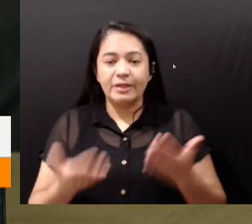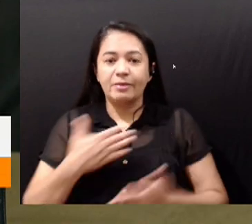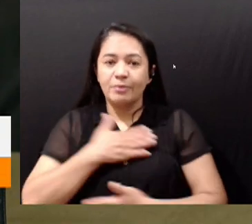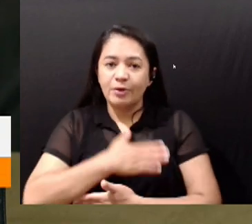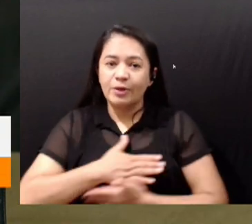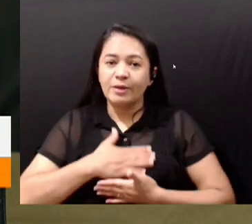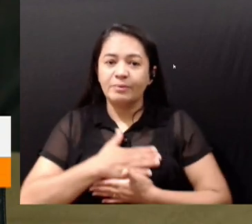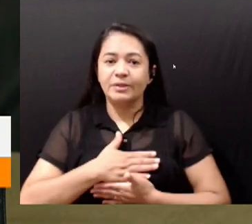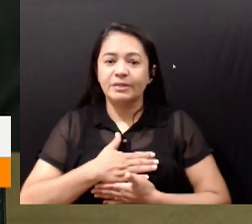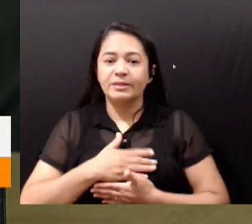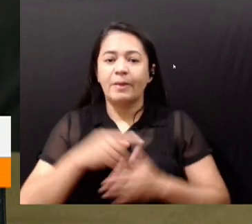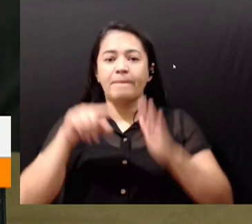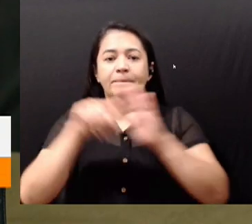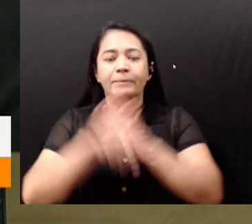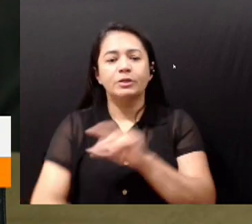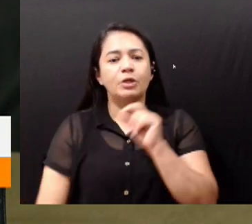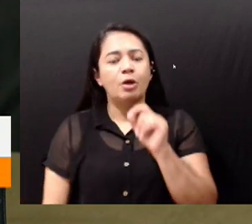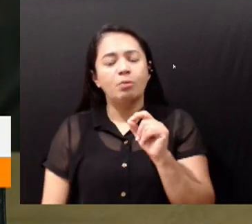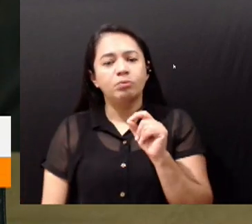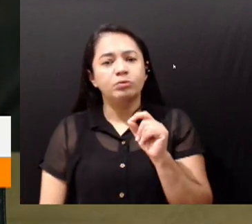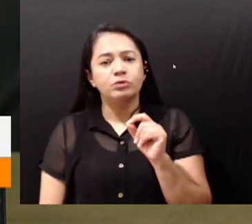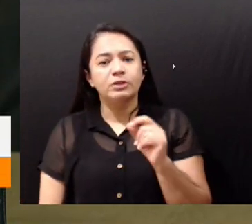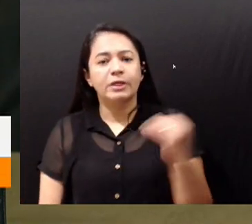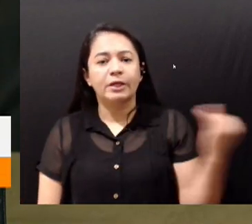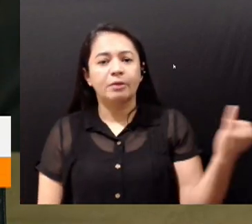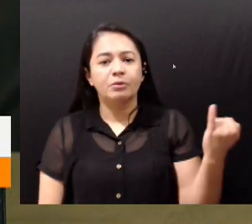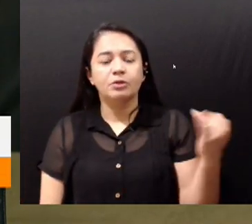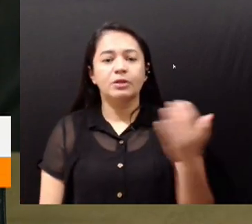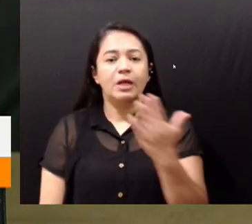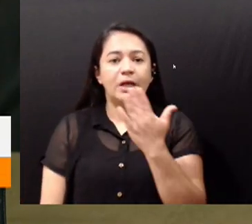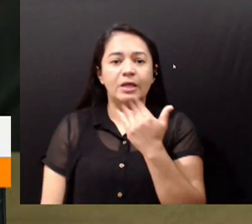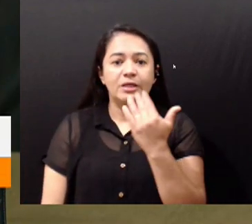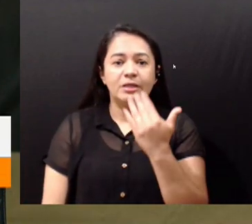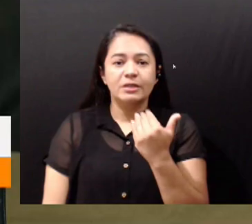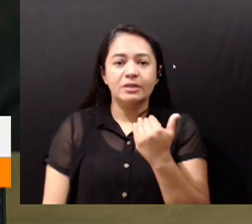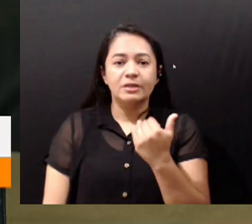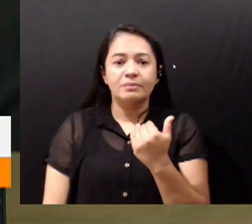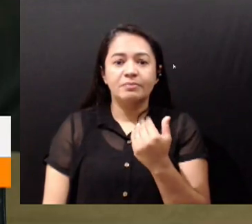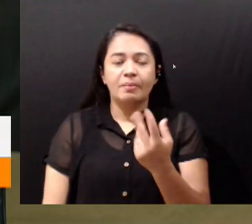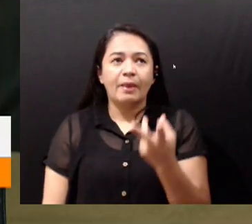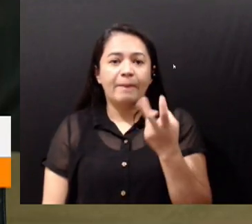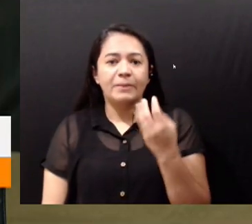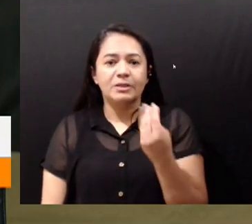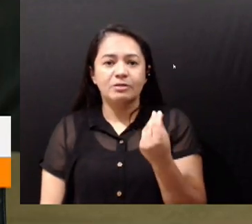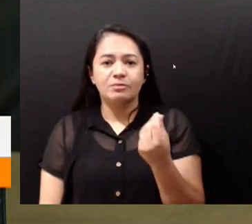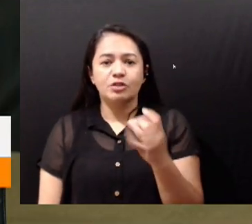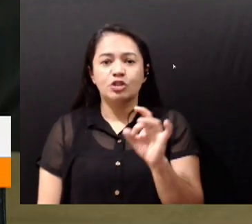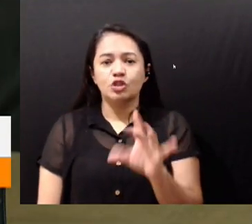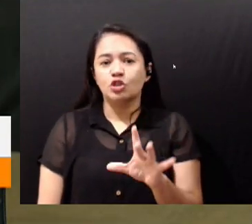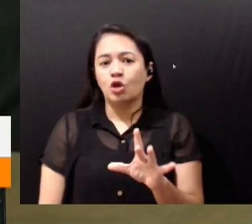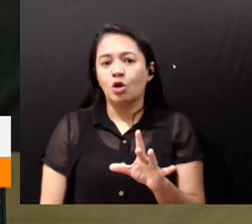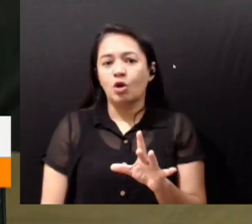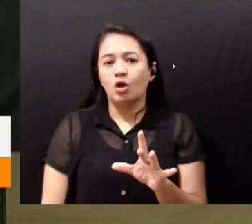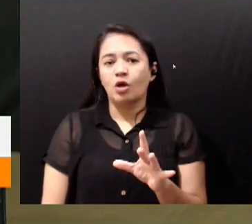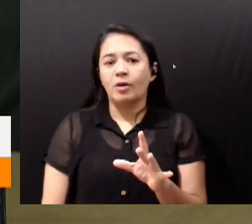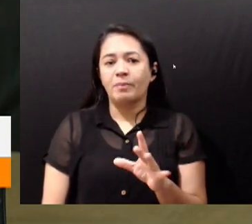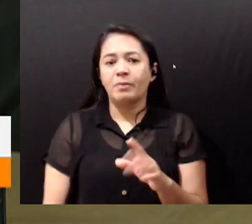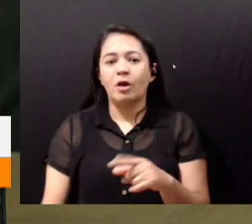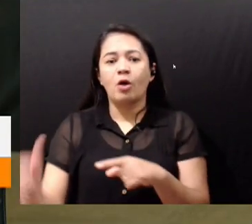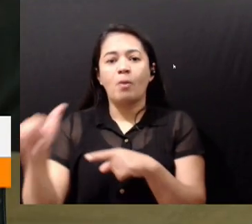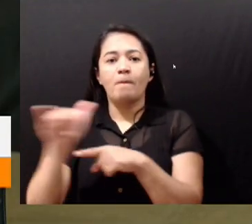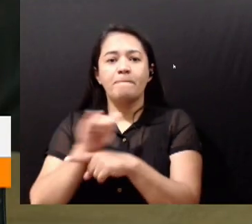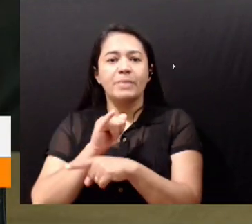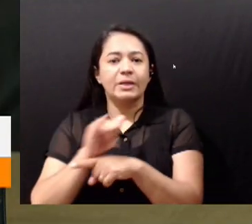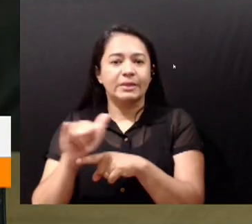por que é tão importante que a alimentação ela não seja vista apenas como uma ferramenta,